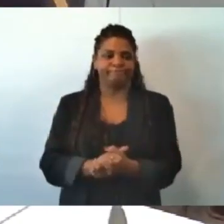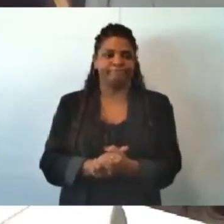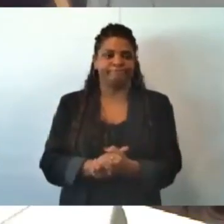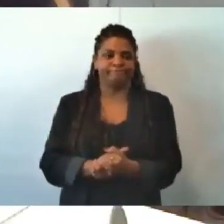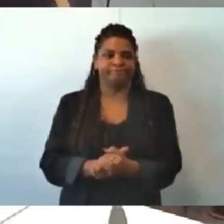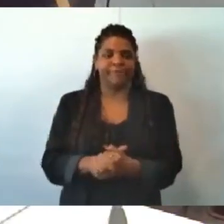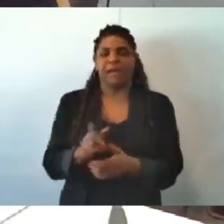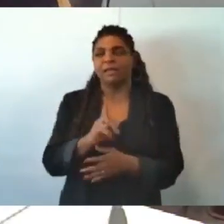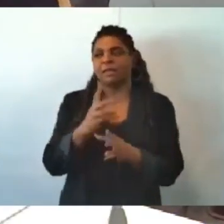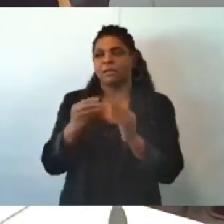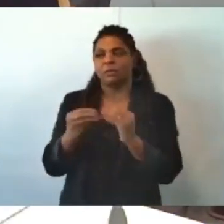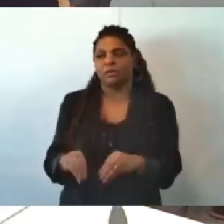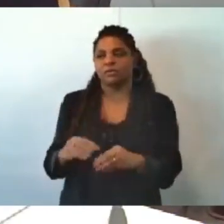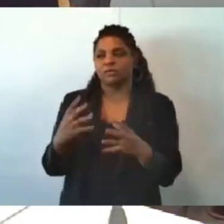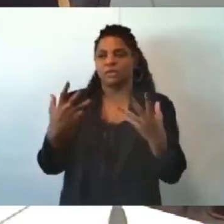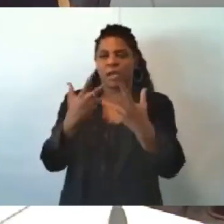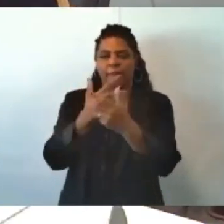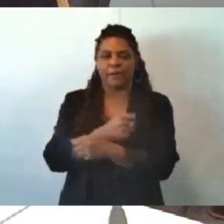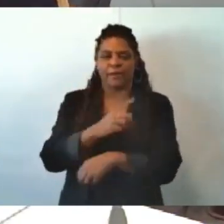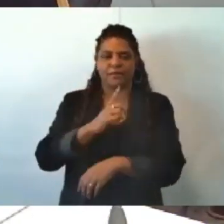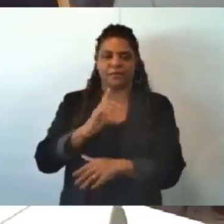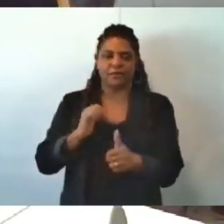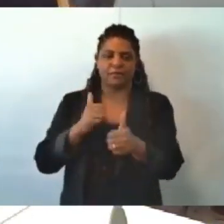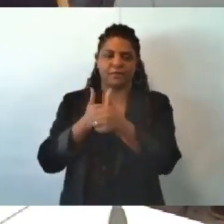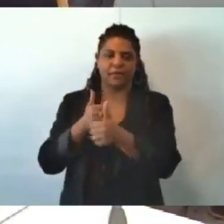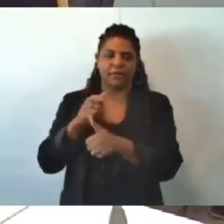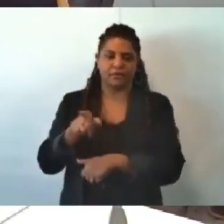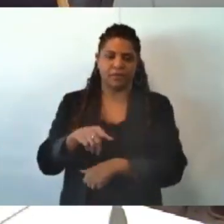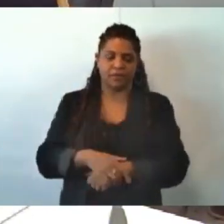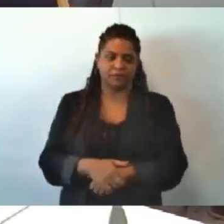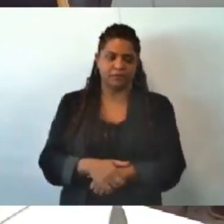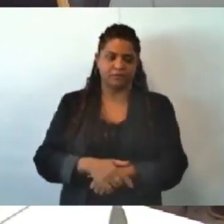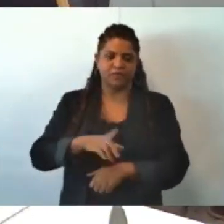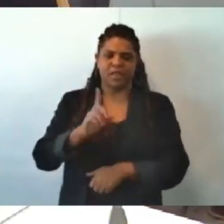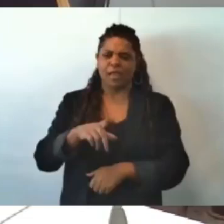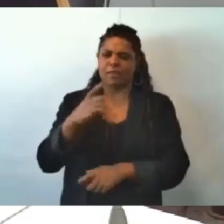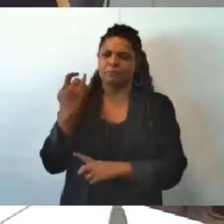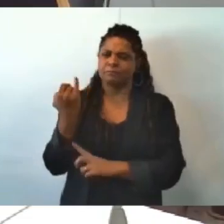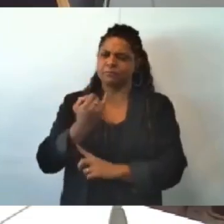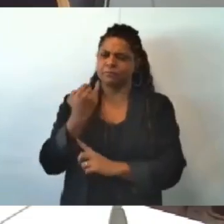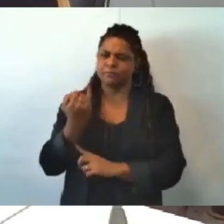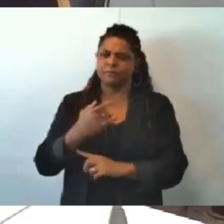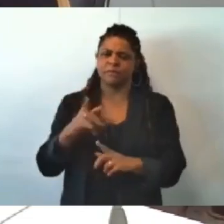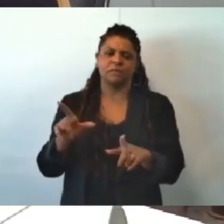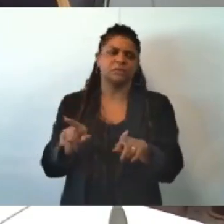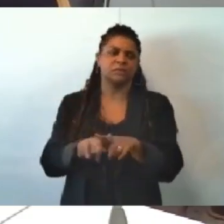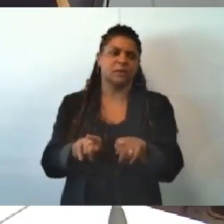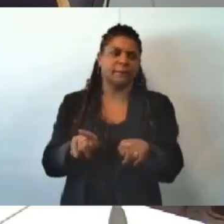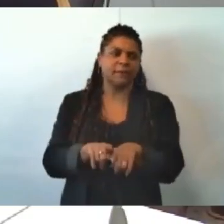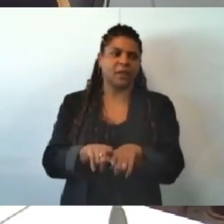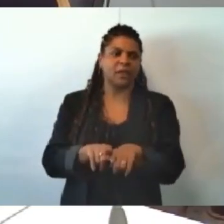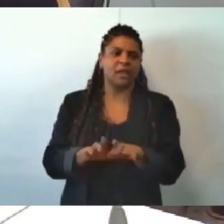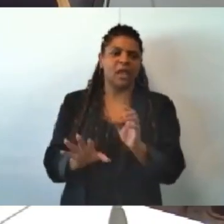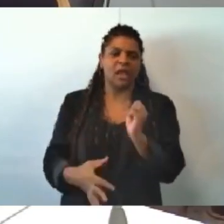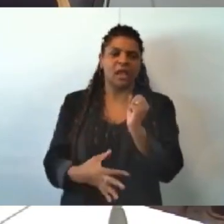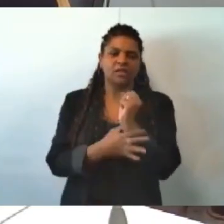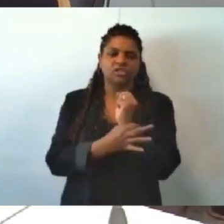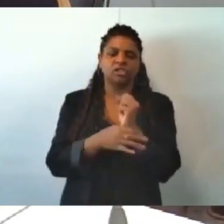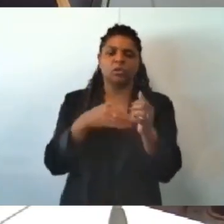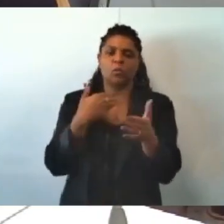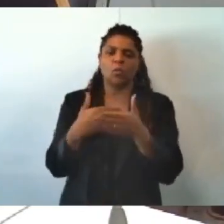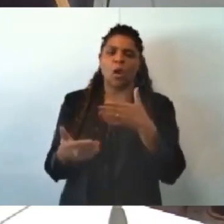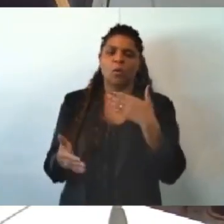beleza em seu entorno. É fundamental garantir também que qualquer intervenção na infraestrutura urbana